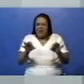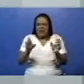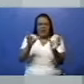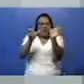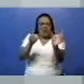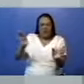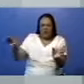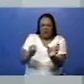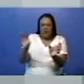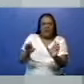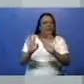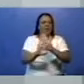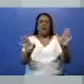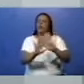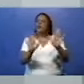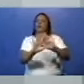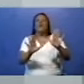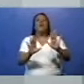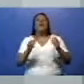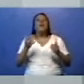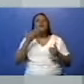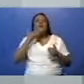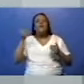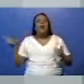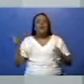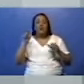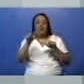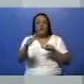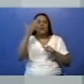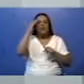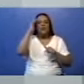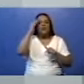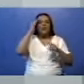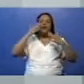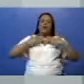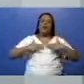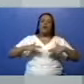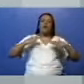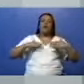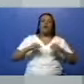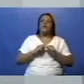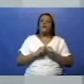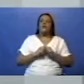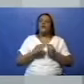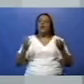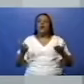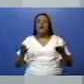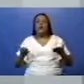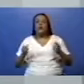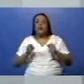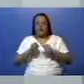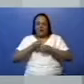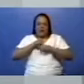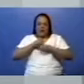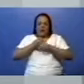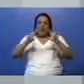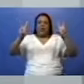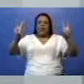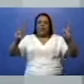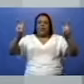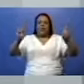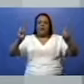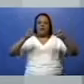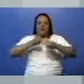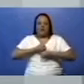você entenda, vocês vão ver que fica bem tranquilo. Bom, sintagma e núcleo. Já que você sabe